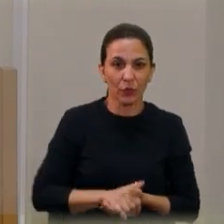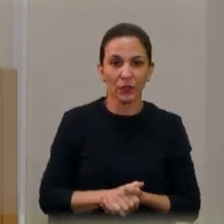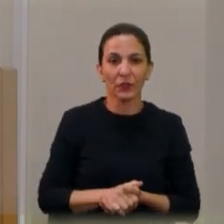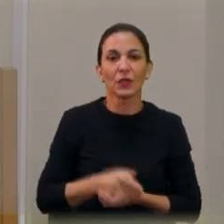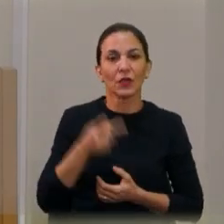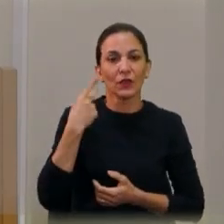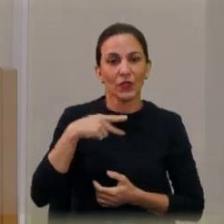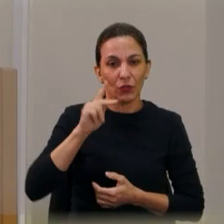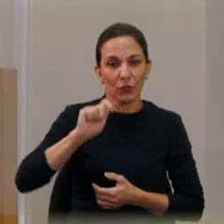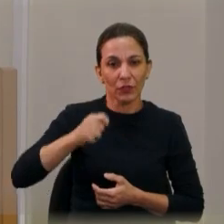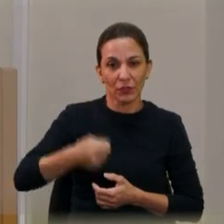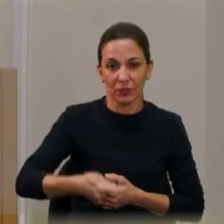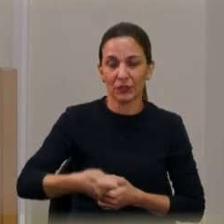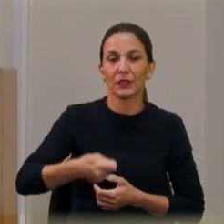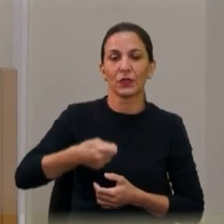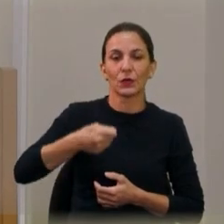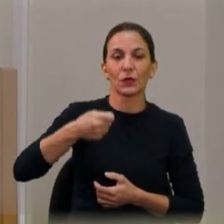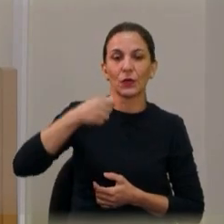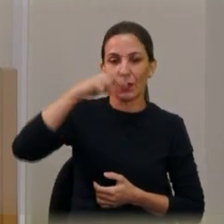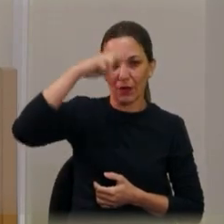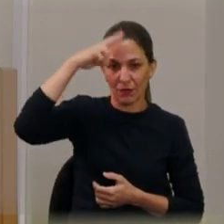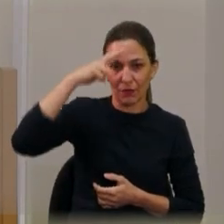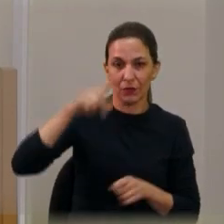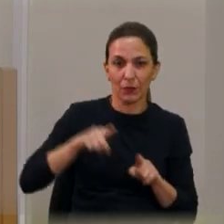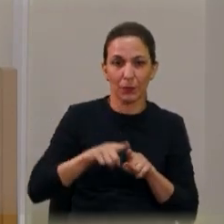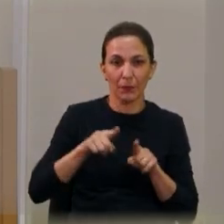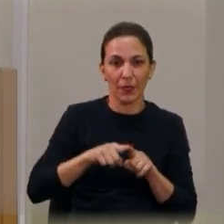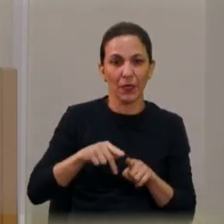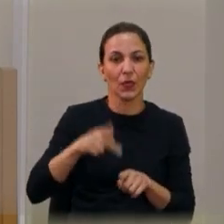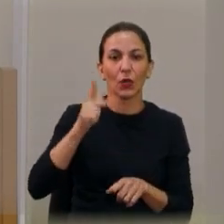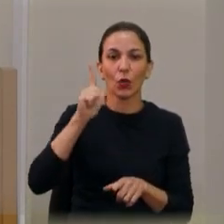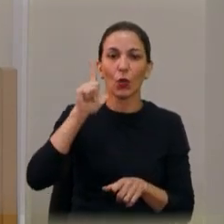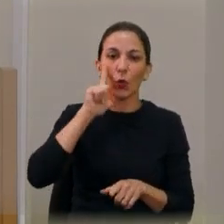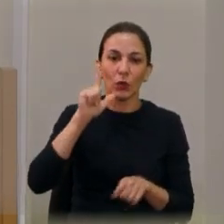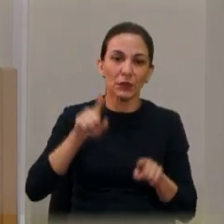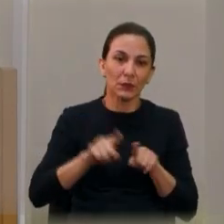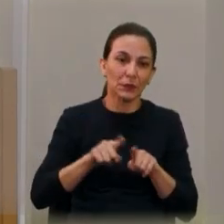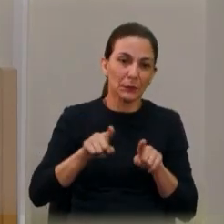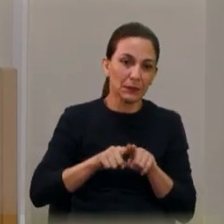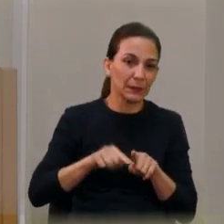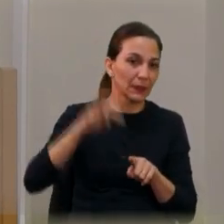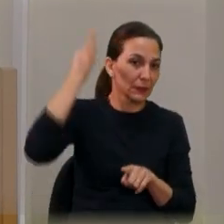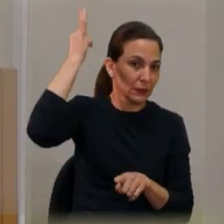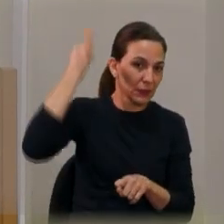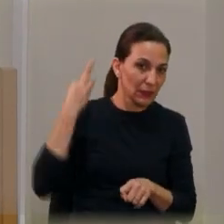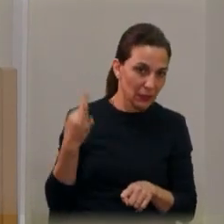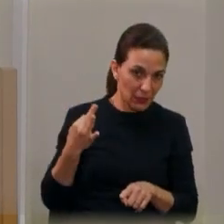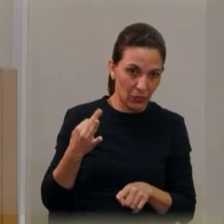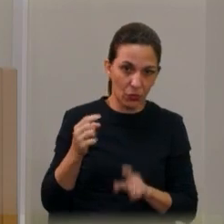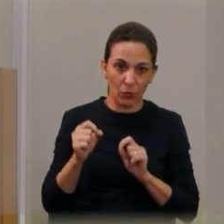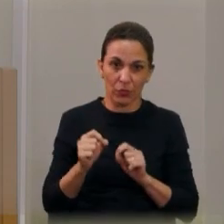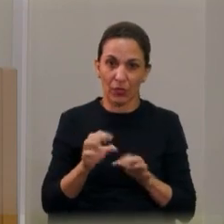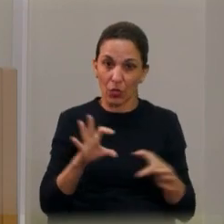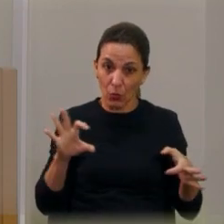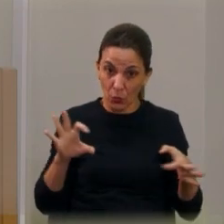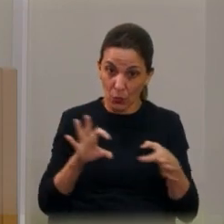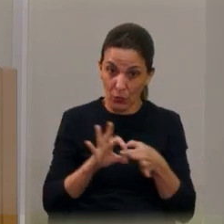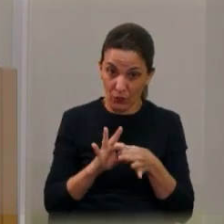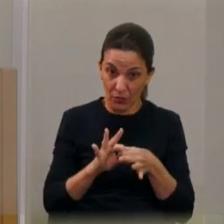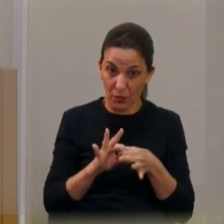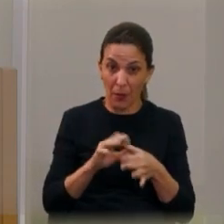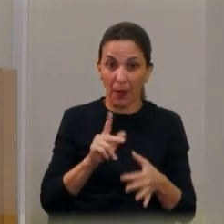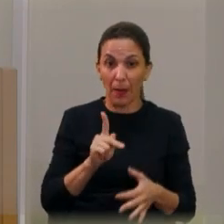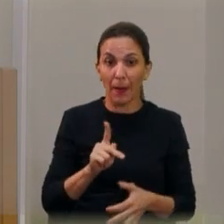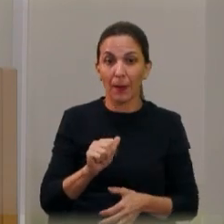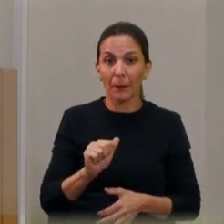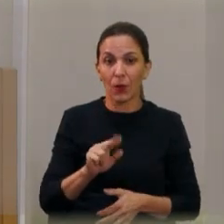e o Rafa Tainara Faria e o Lucas grego e dizer que o convênio com a Paulista Júnior